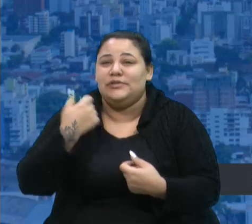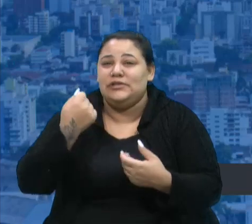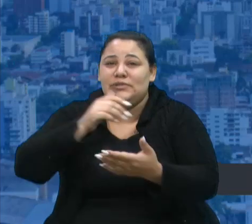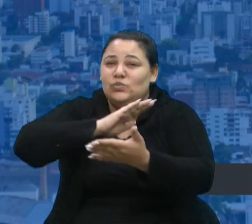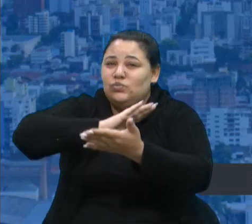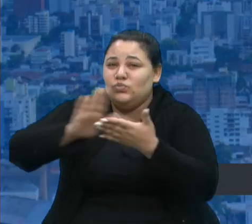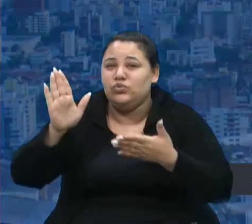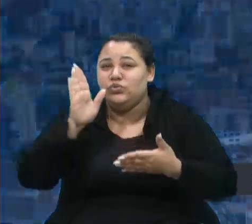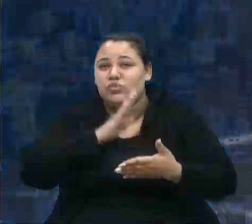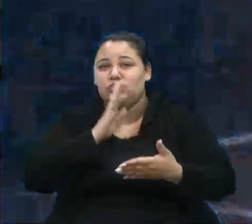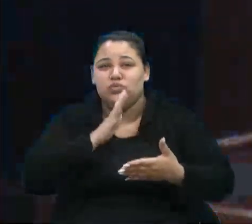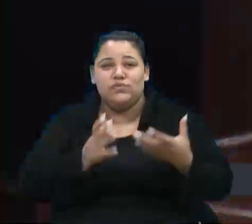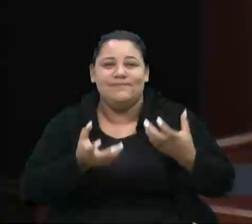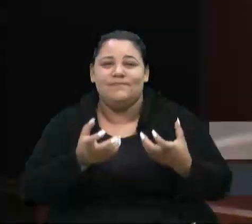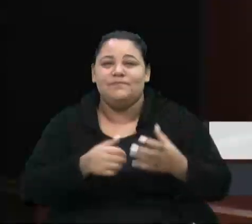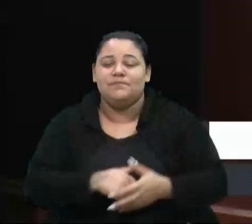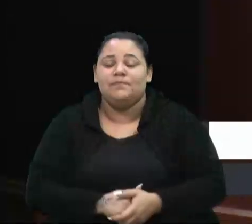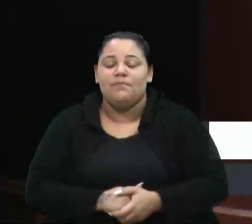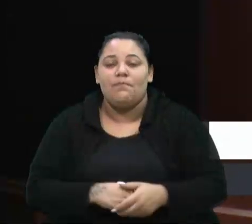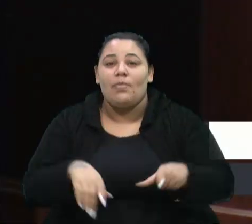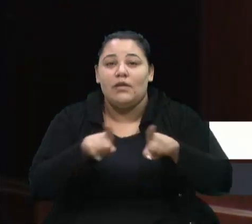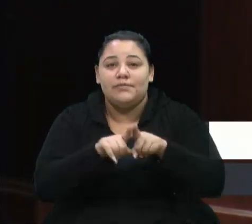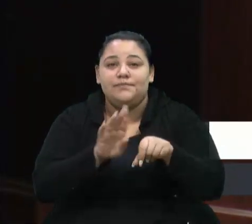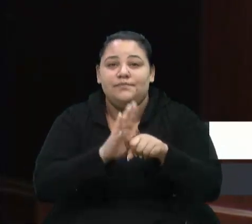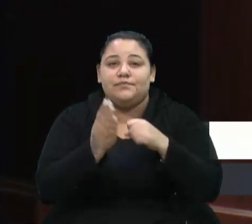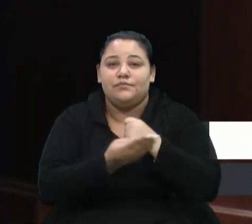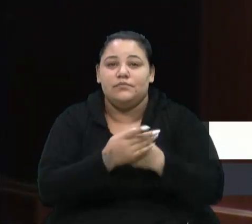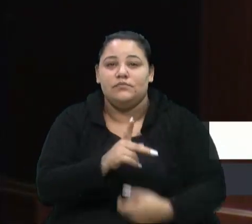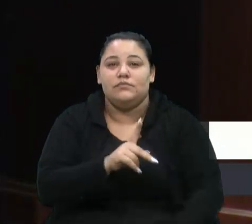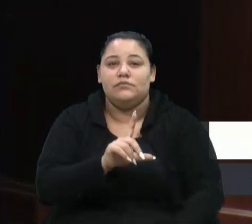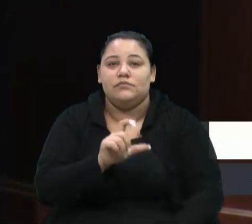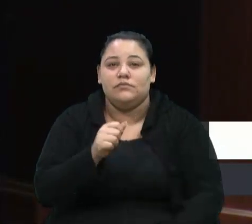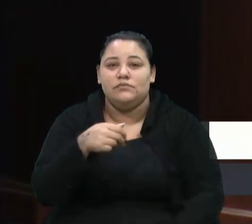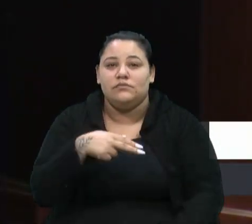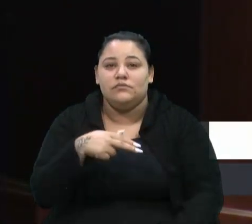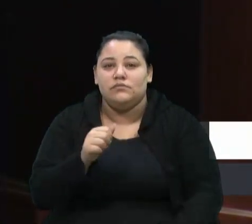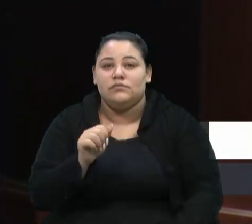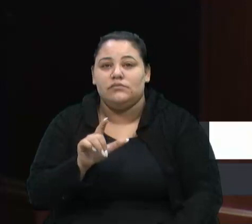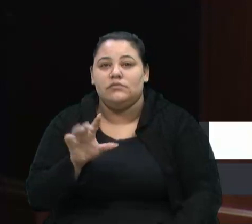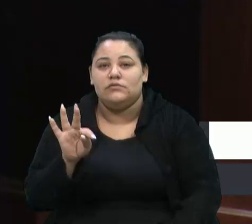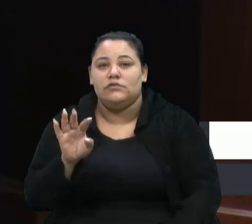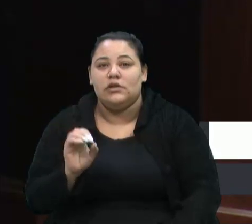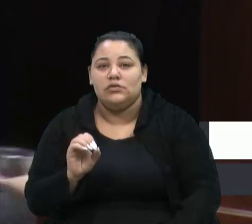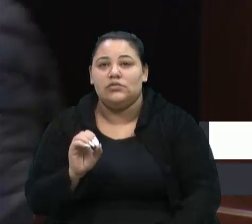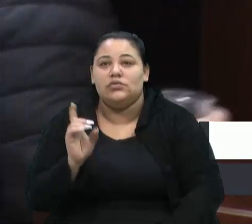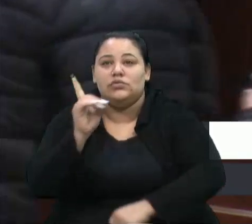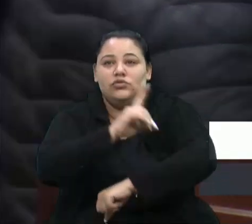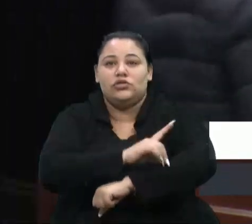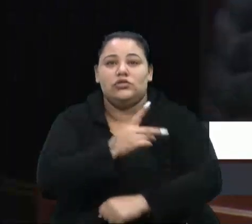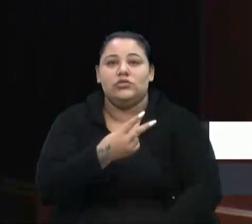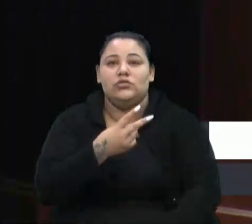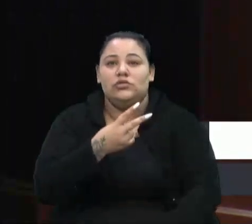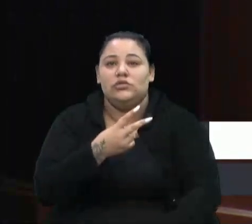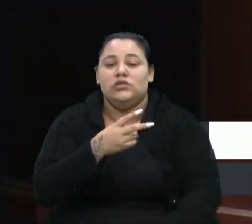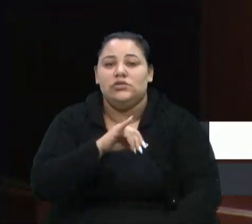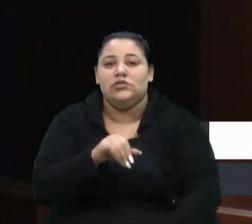incêndios. Também no bairro Planalto, vereador Lucas, no dia 2 de junho, né,